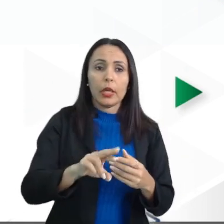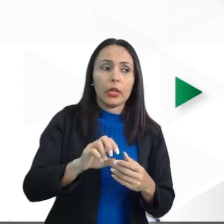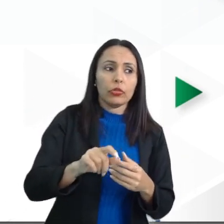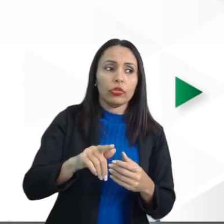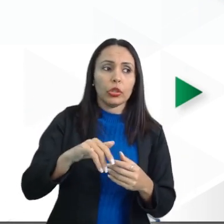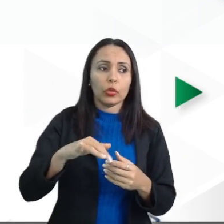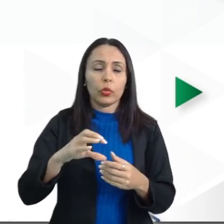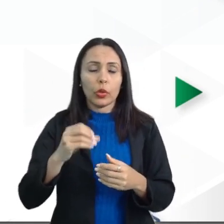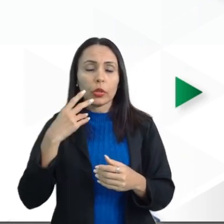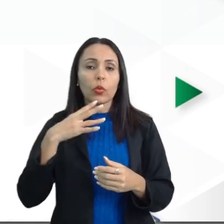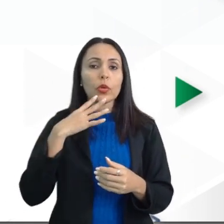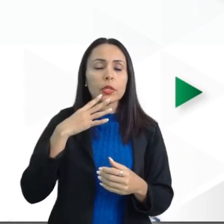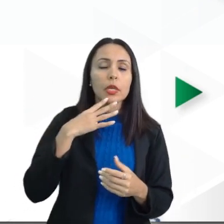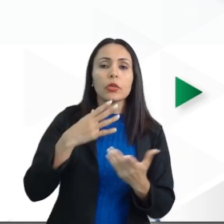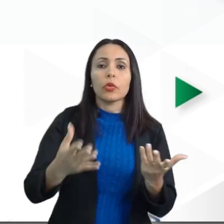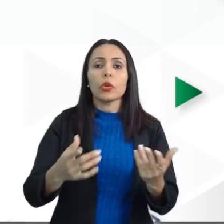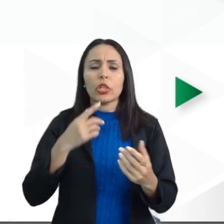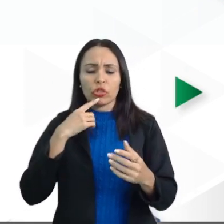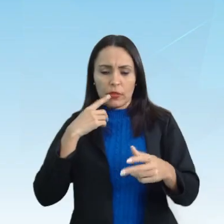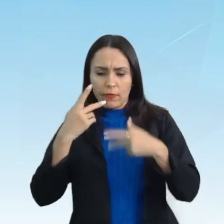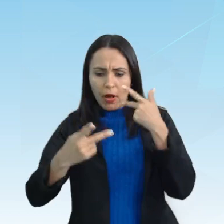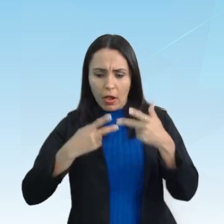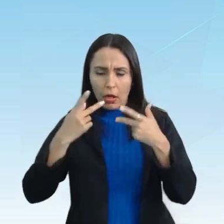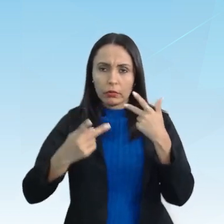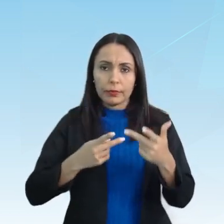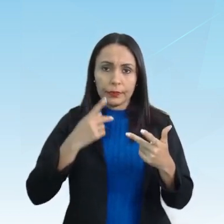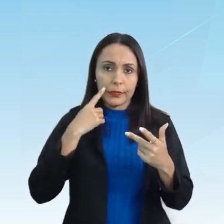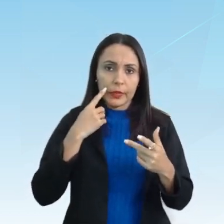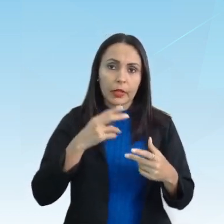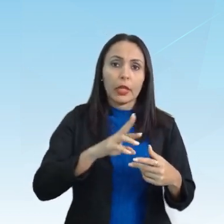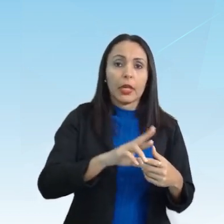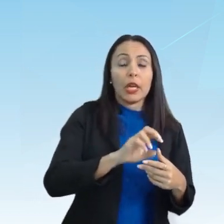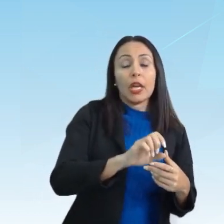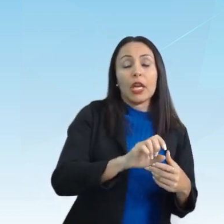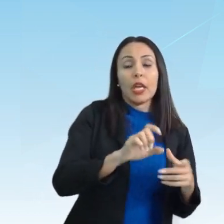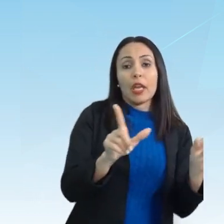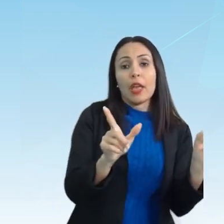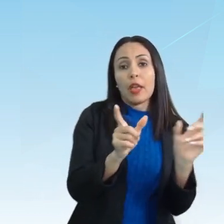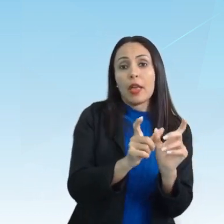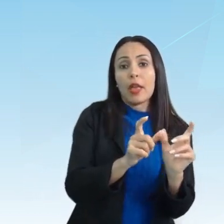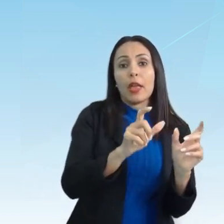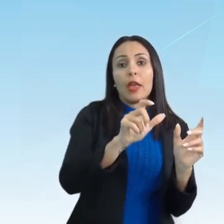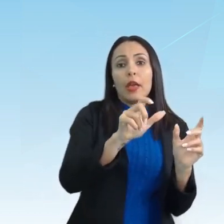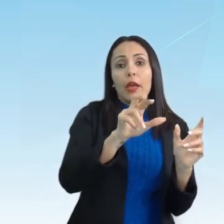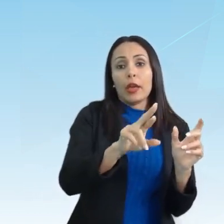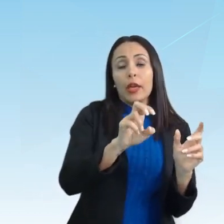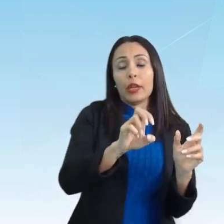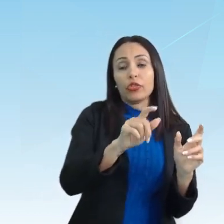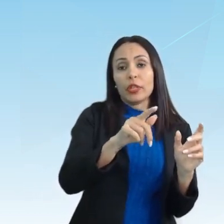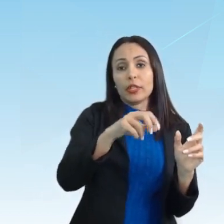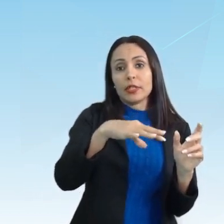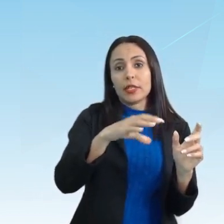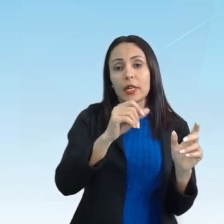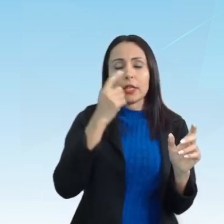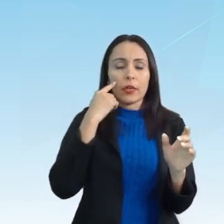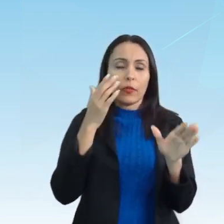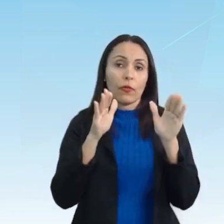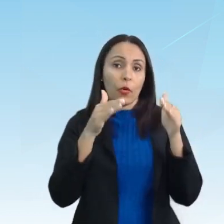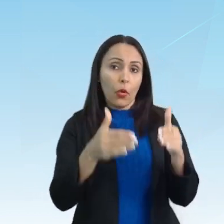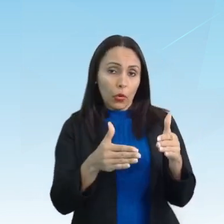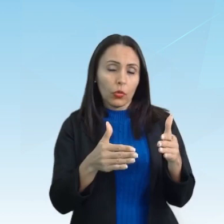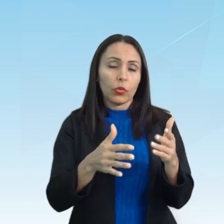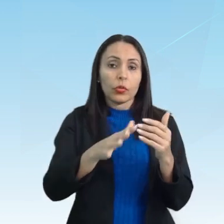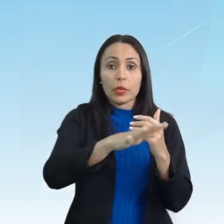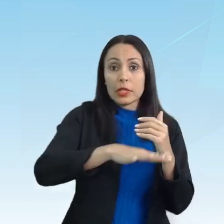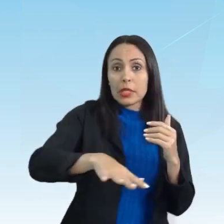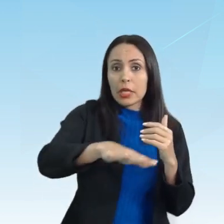Conhecer bem isso. Quando a gente for falar de regência nominal, o foco central, o ponto